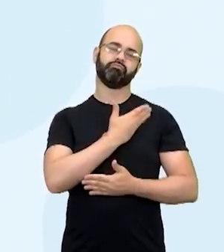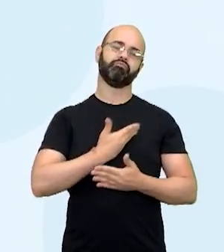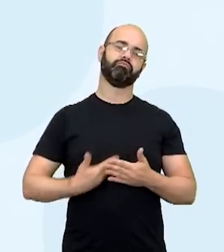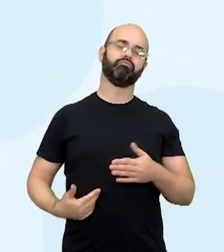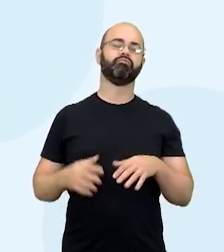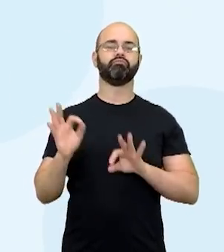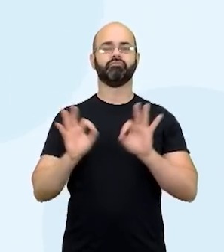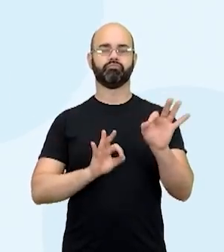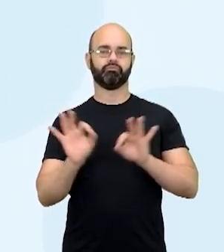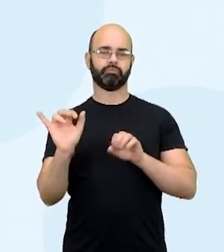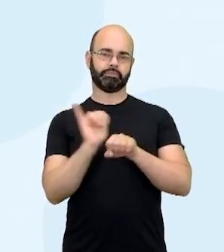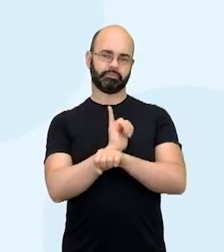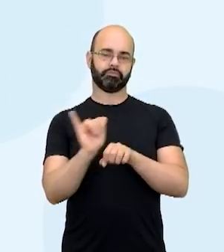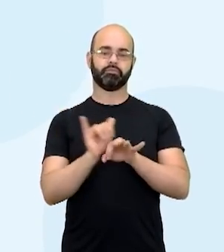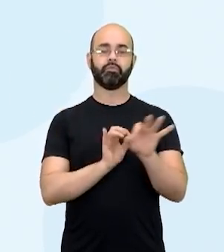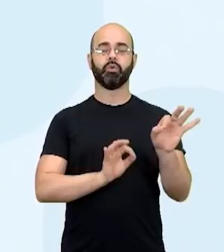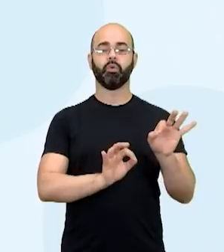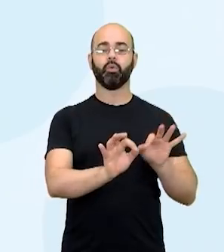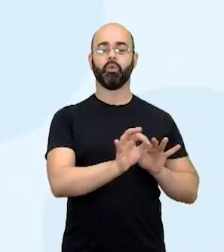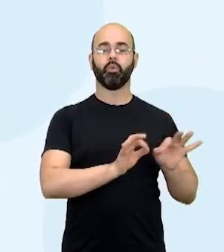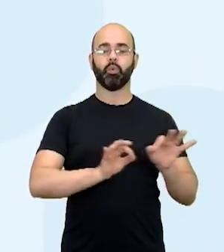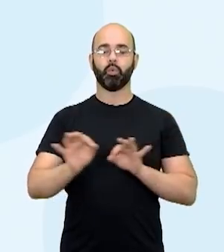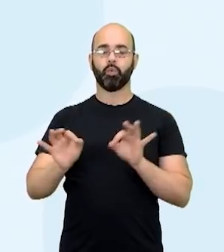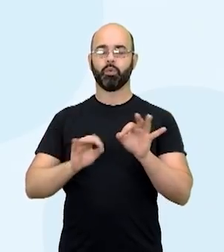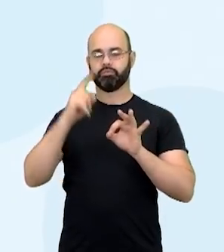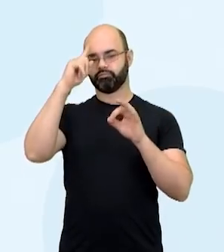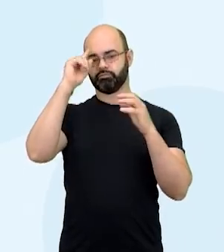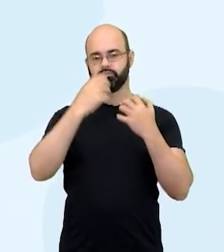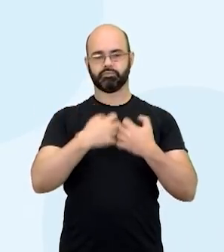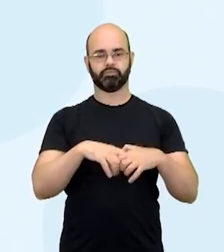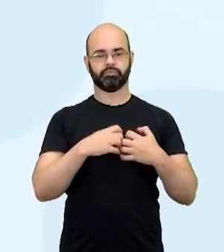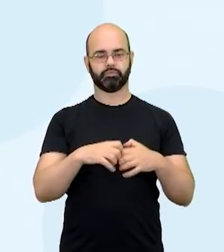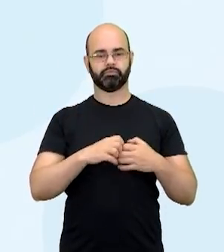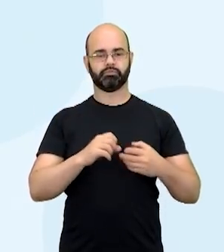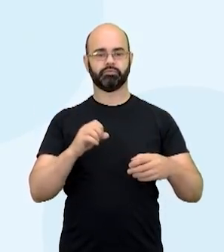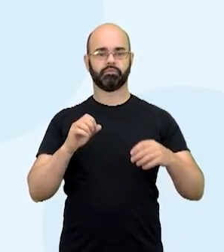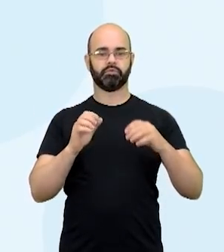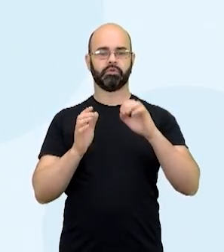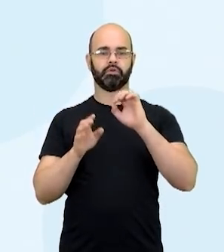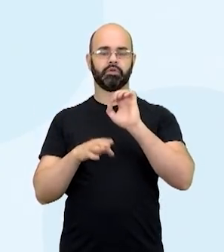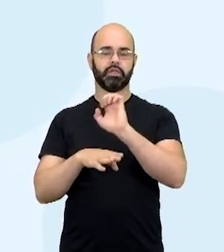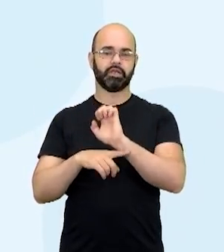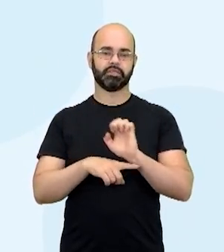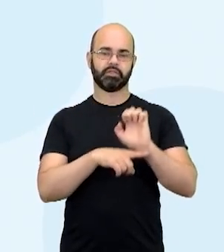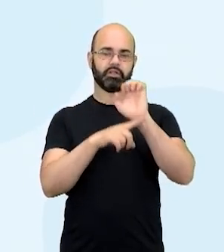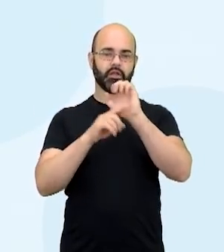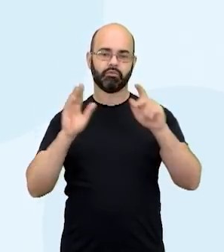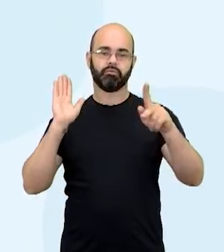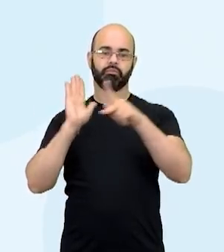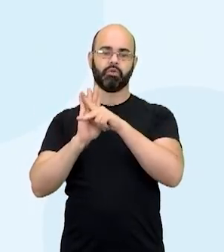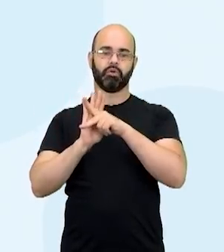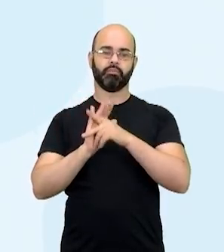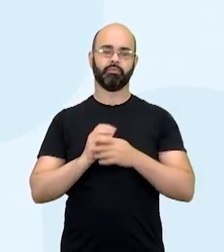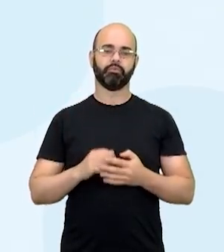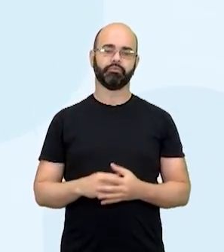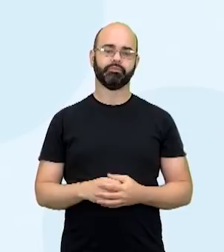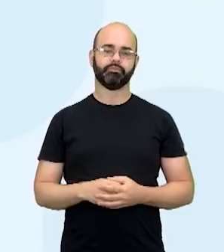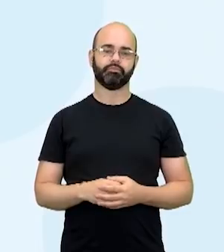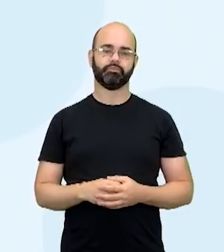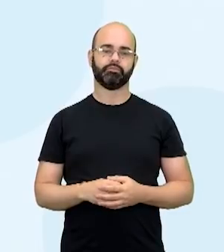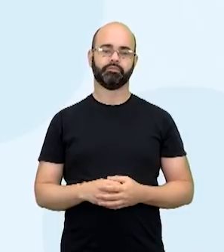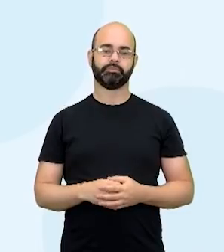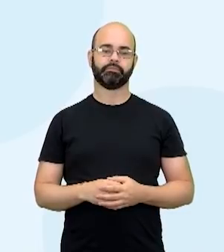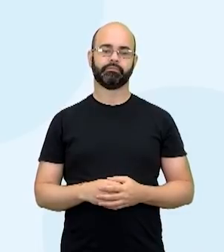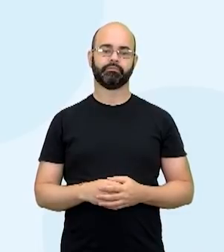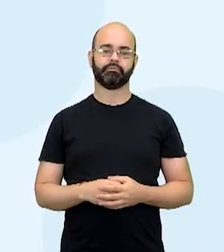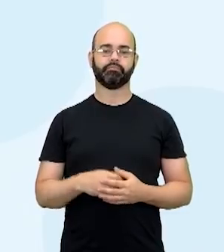para integrar aí uma organização e planejamento do próprio estado, tá? E logicamente essas regiões administrativas, elas